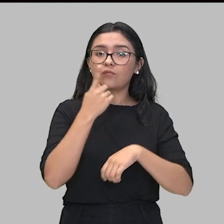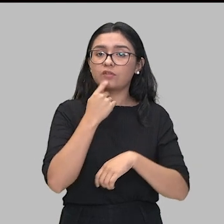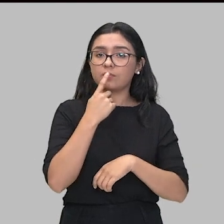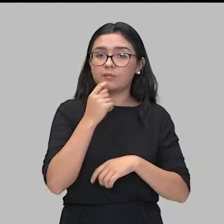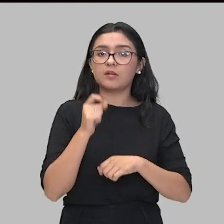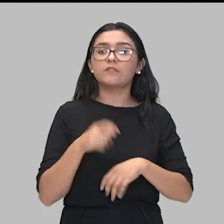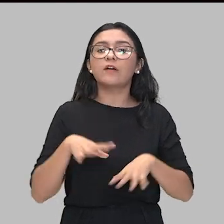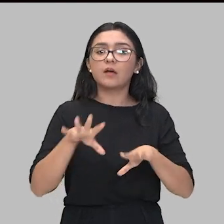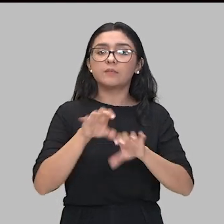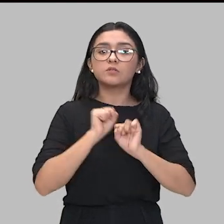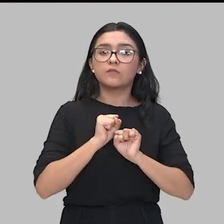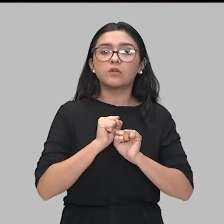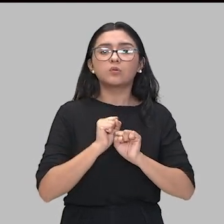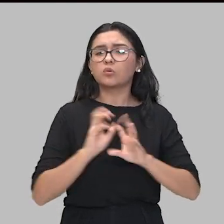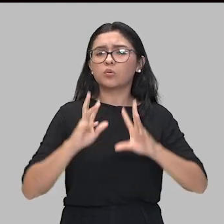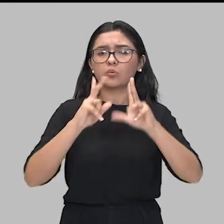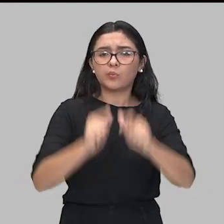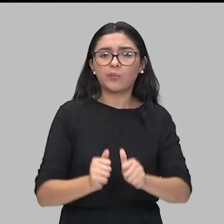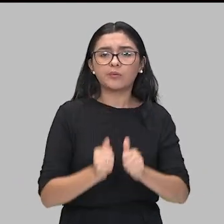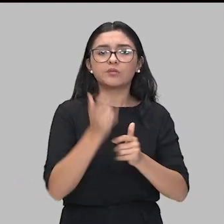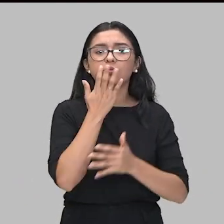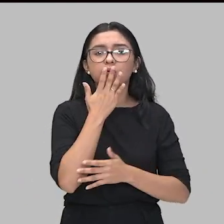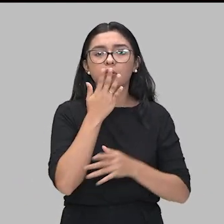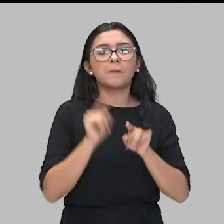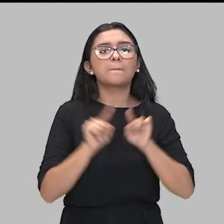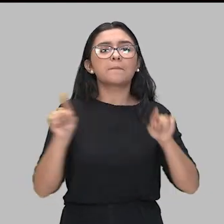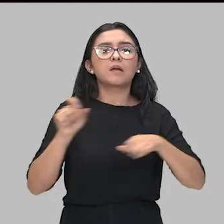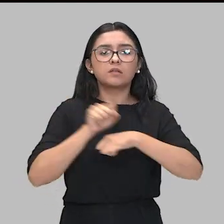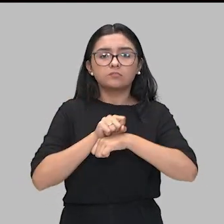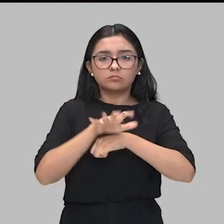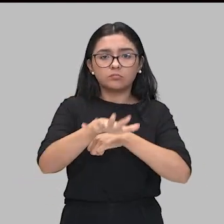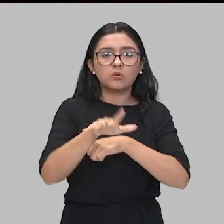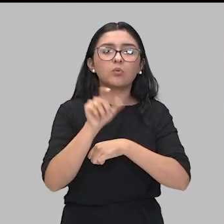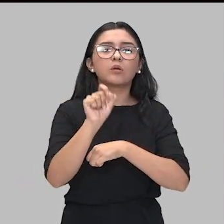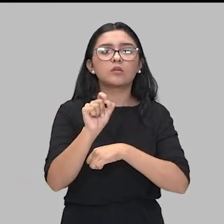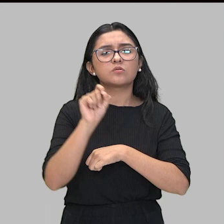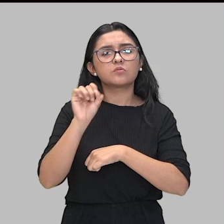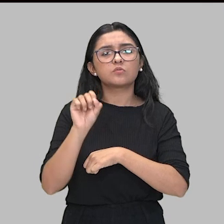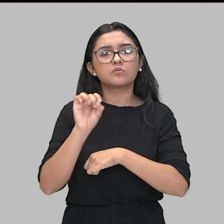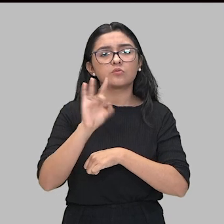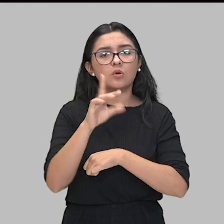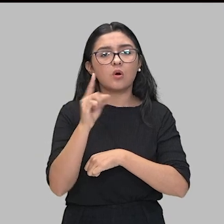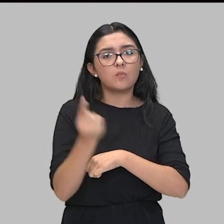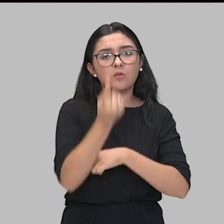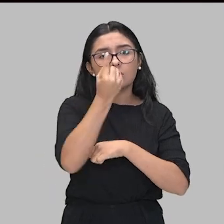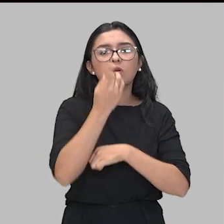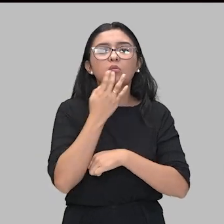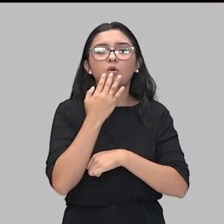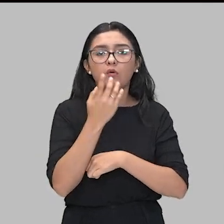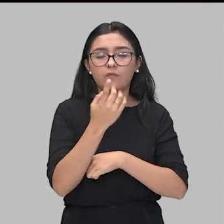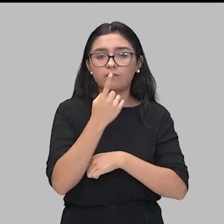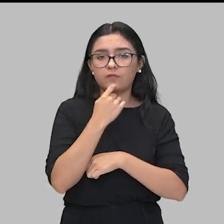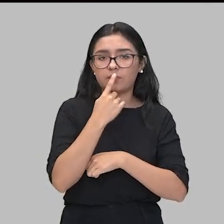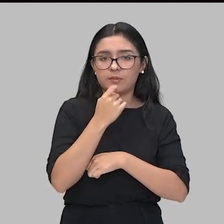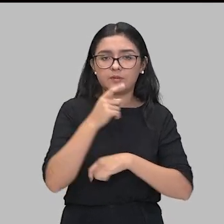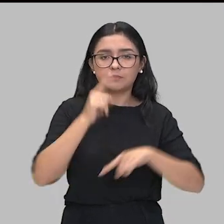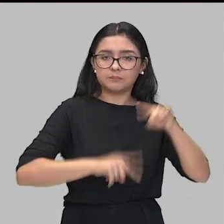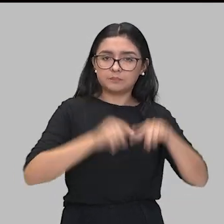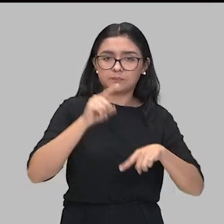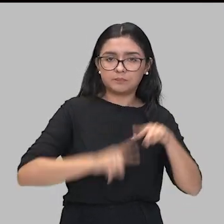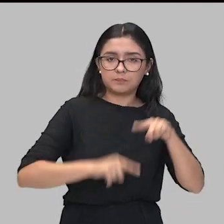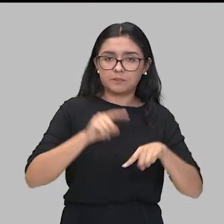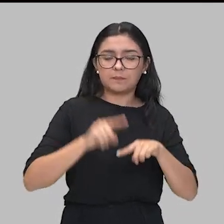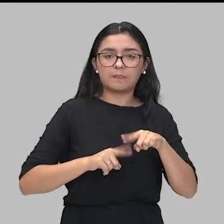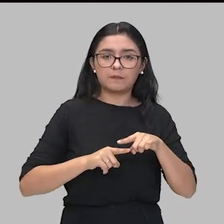vai absorver todas as cores, mas vai refletir apenas o vermelho. Um objeto vermelho, ele